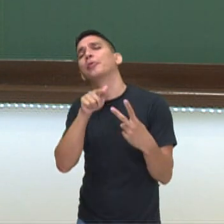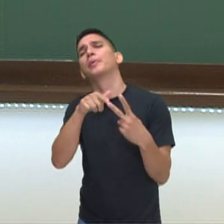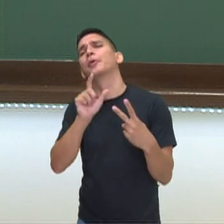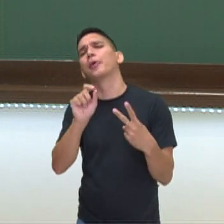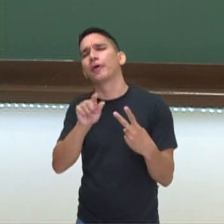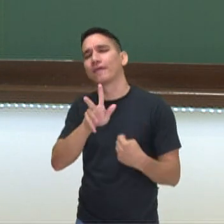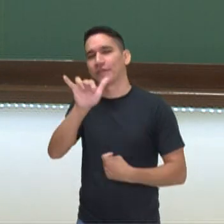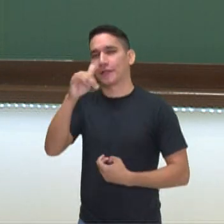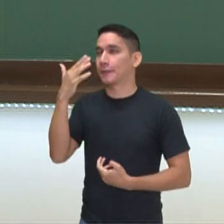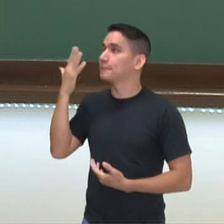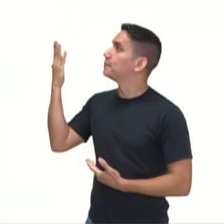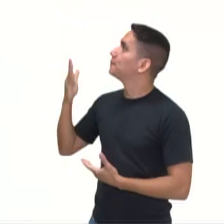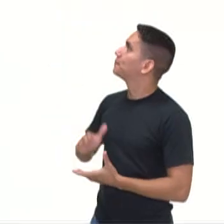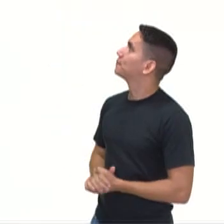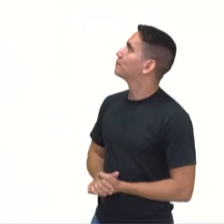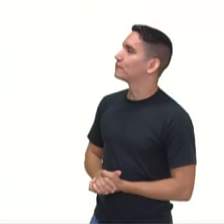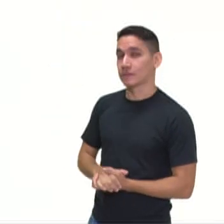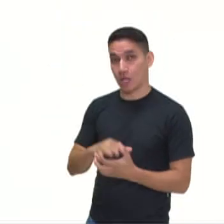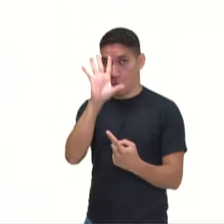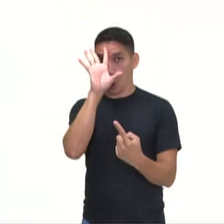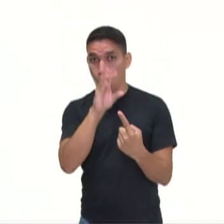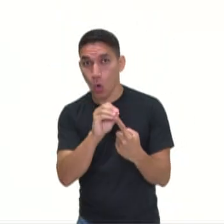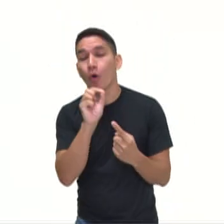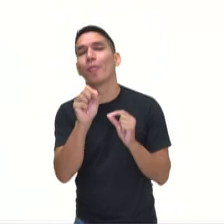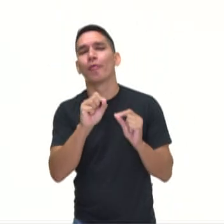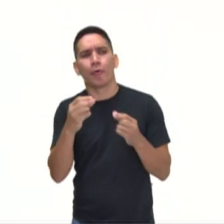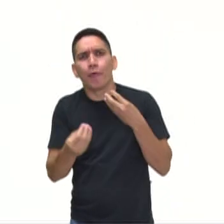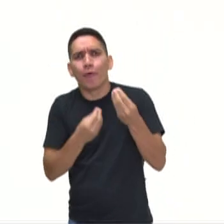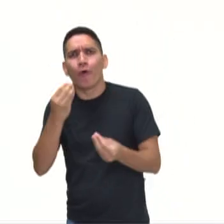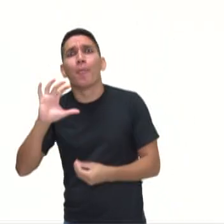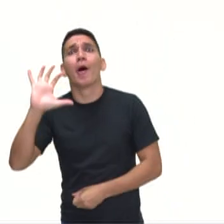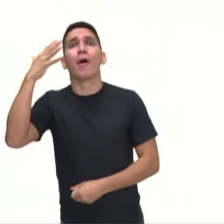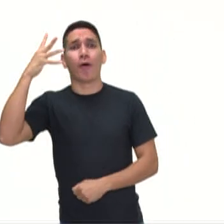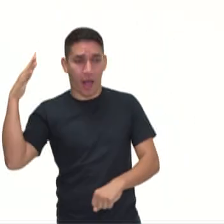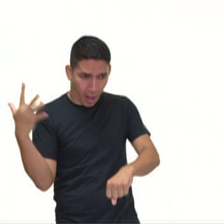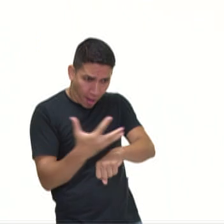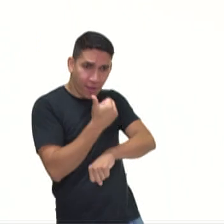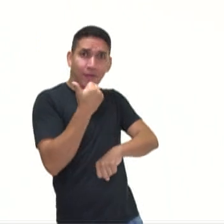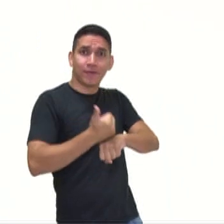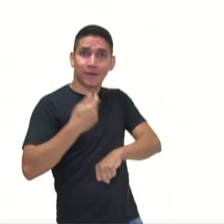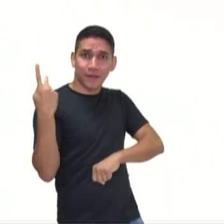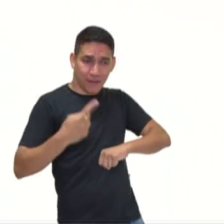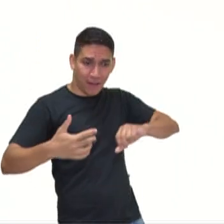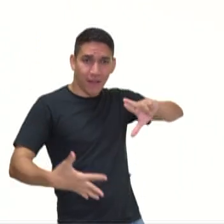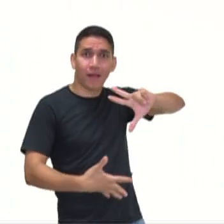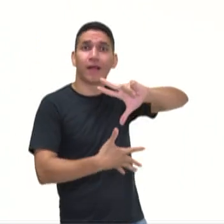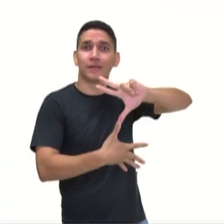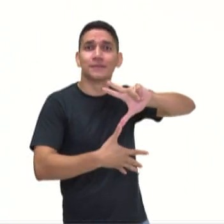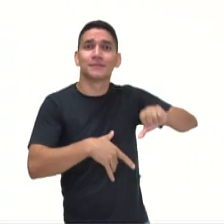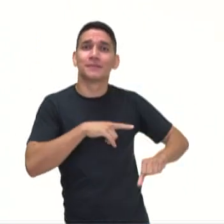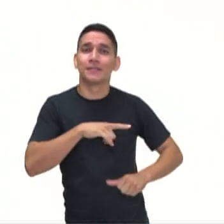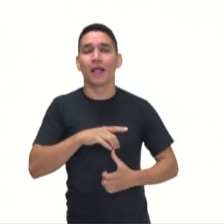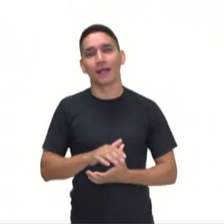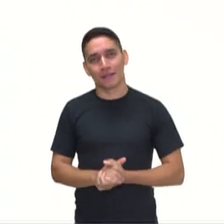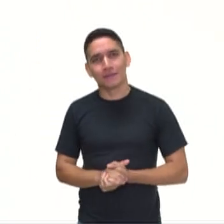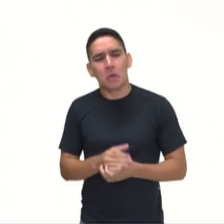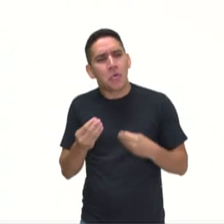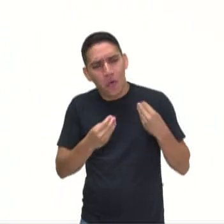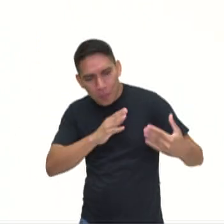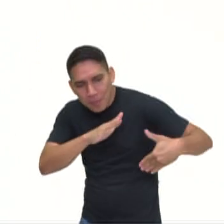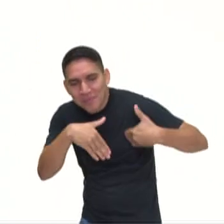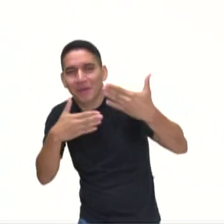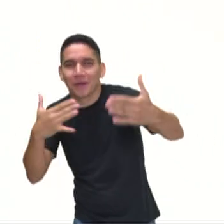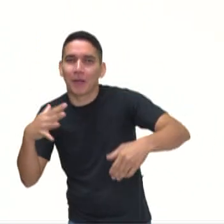objetivos da aula de hoje, né? Compreender como se deu a colonização na América Espanhola, né? Entender um pouquinho esse processo